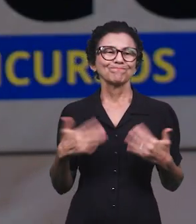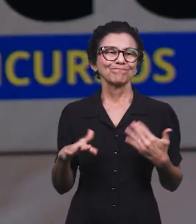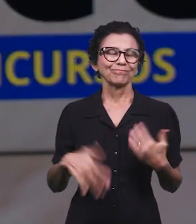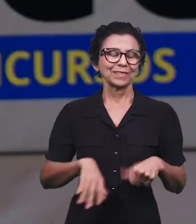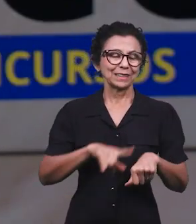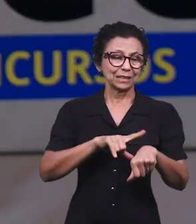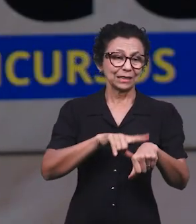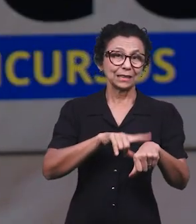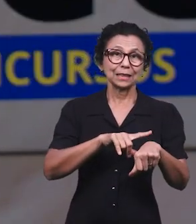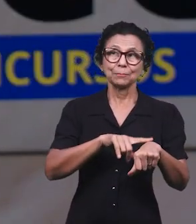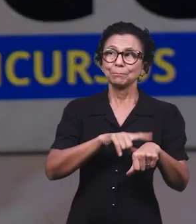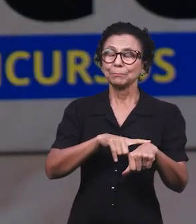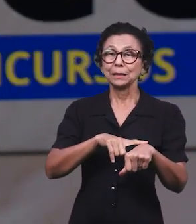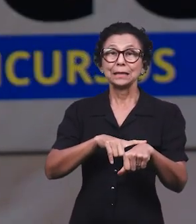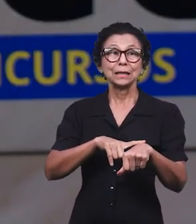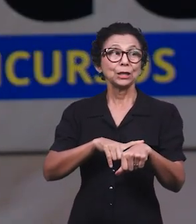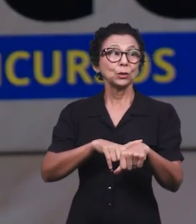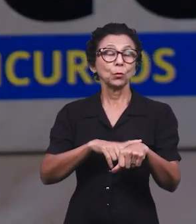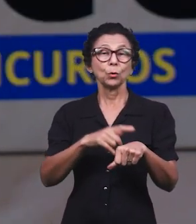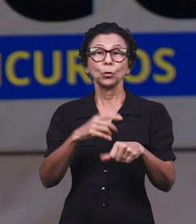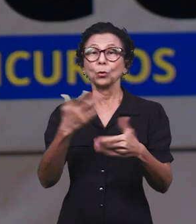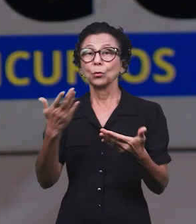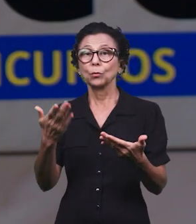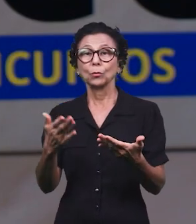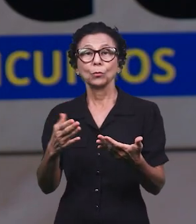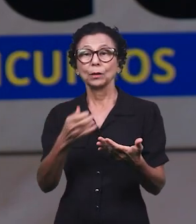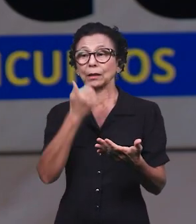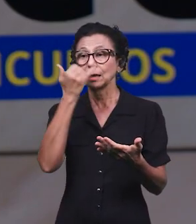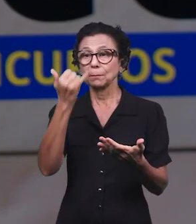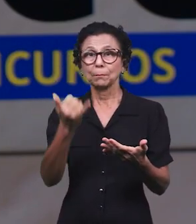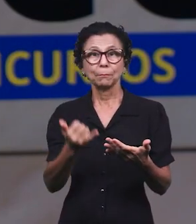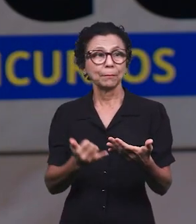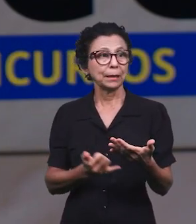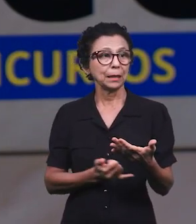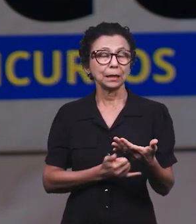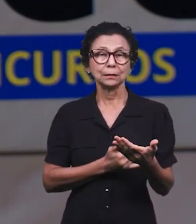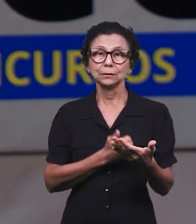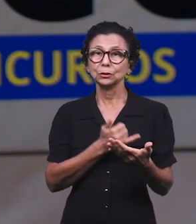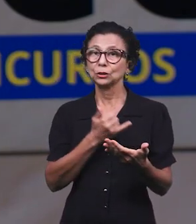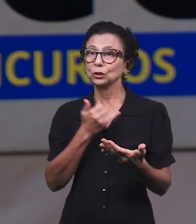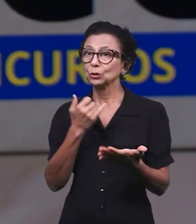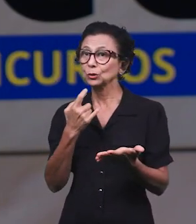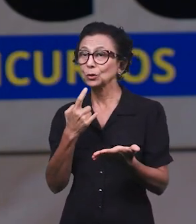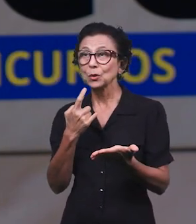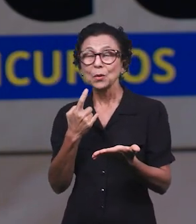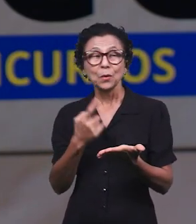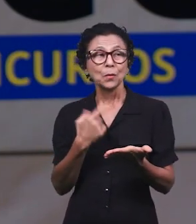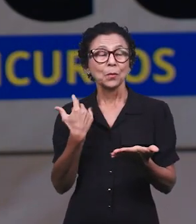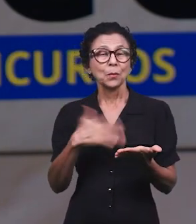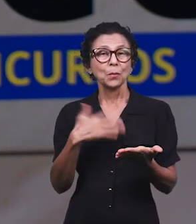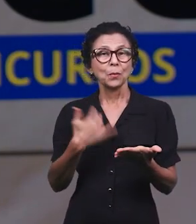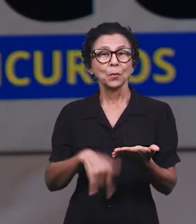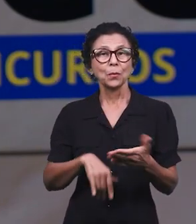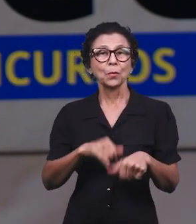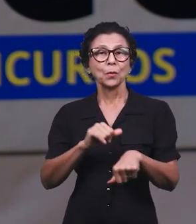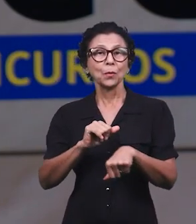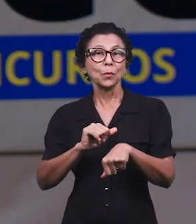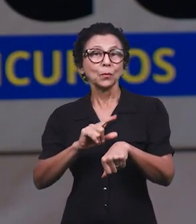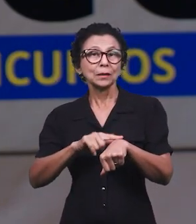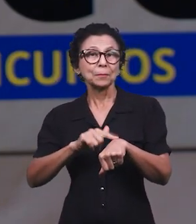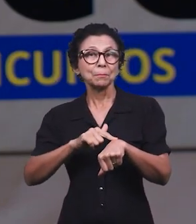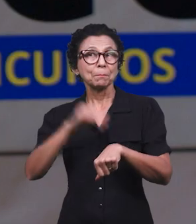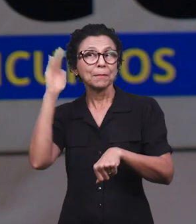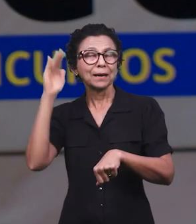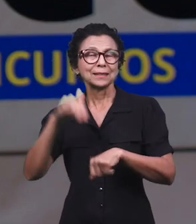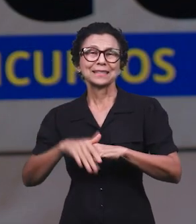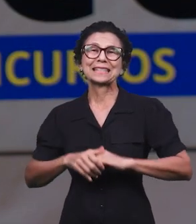na agenda que não estava previsto, né? De repente teve uma mudança de programação, ganhei ali um tempo de estudo. Então, você